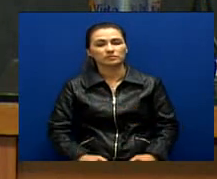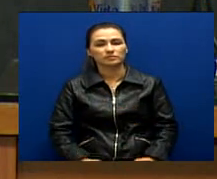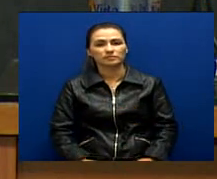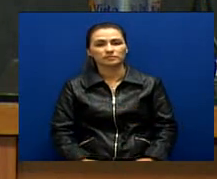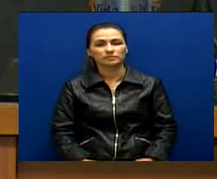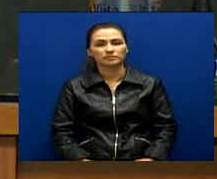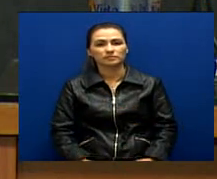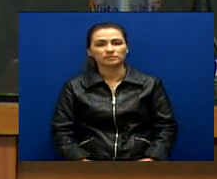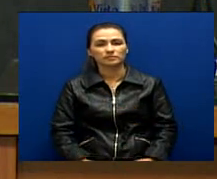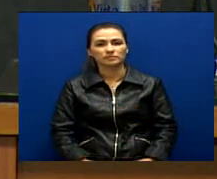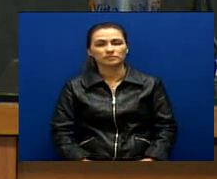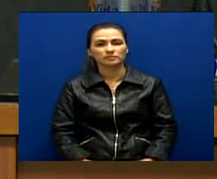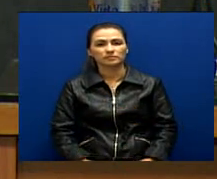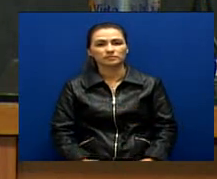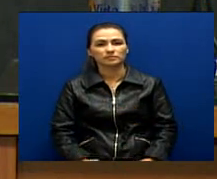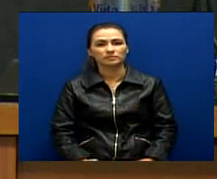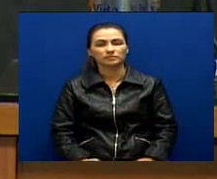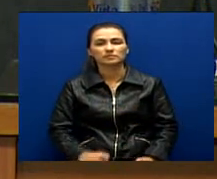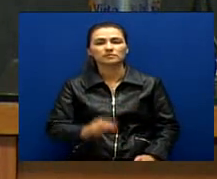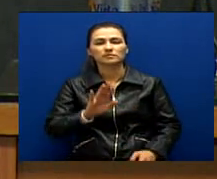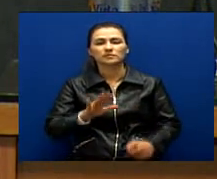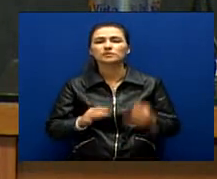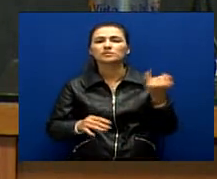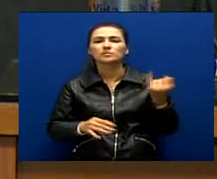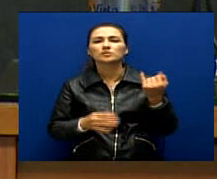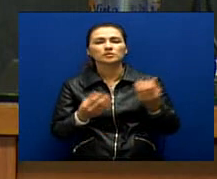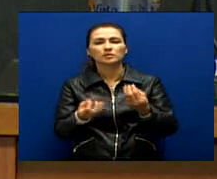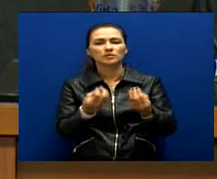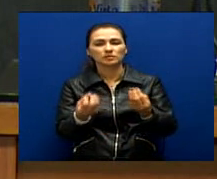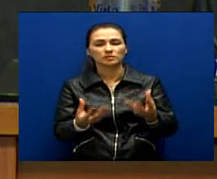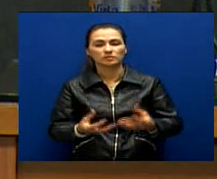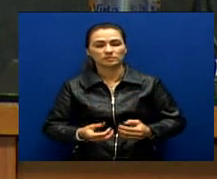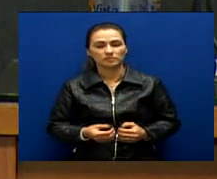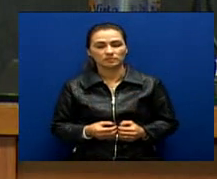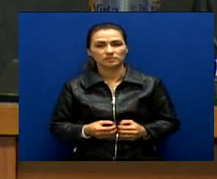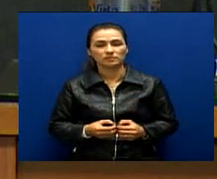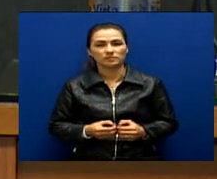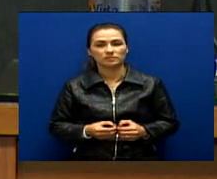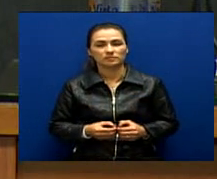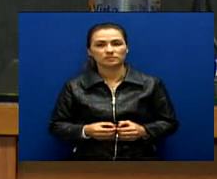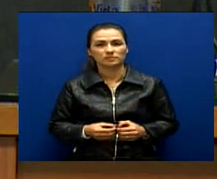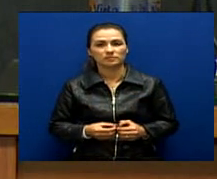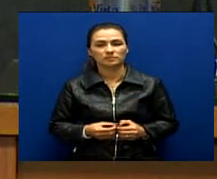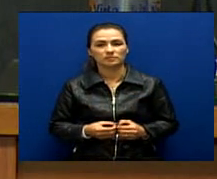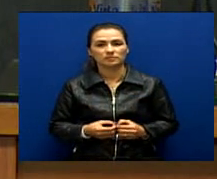seria o ideal para que as pessoas fossem atendidas não tivesse problemas